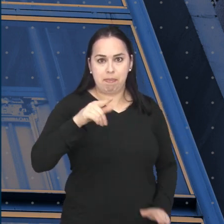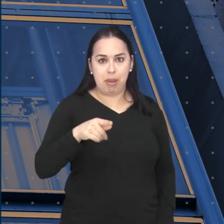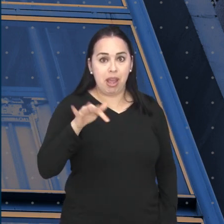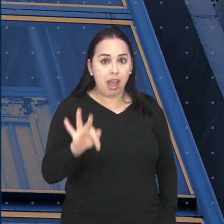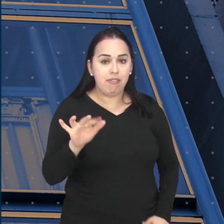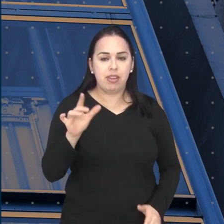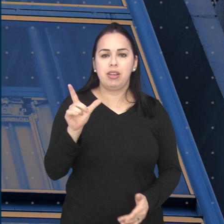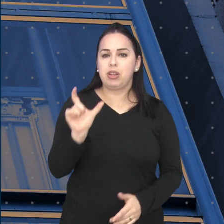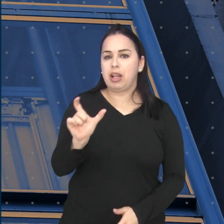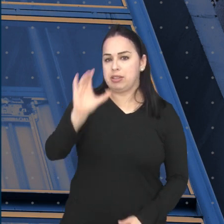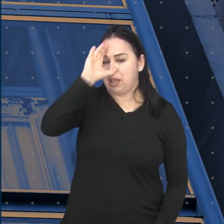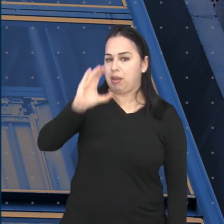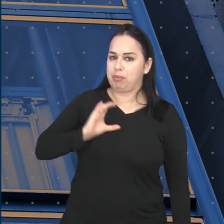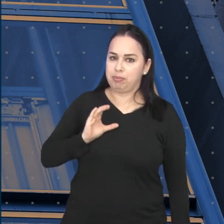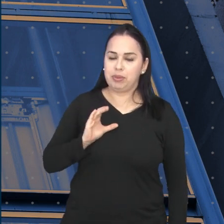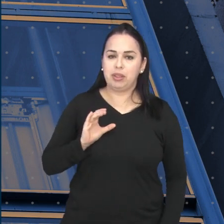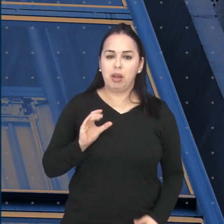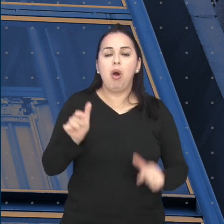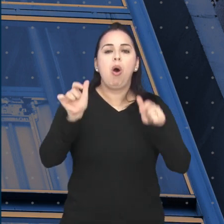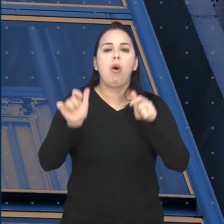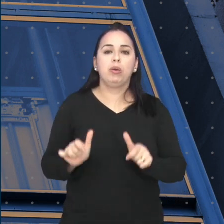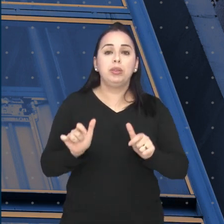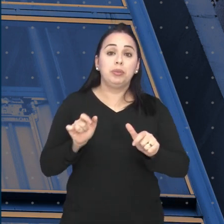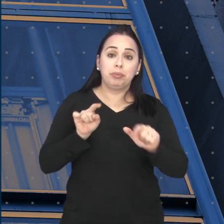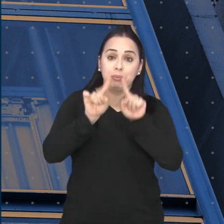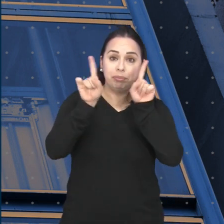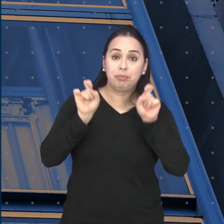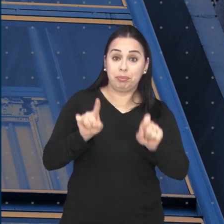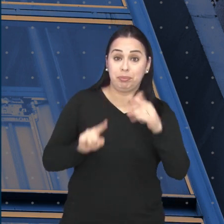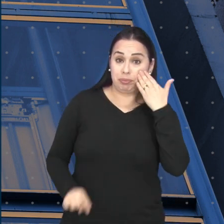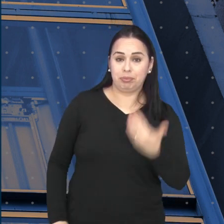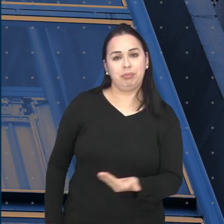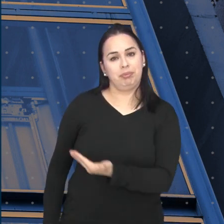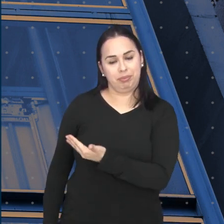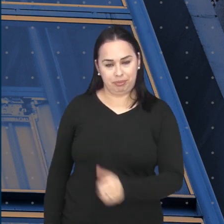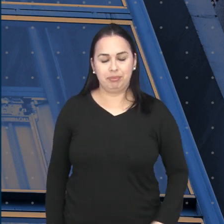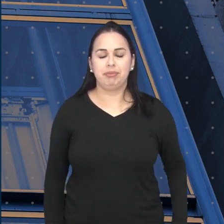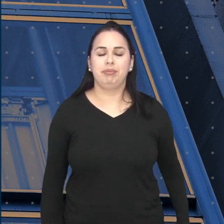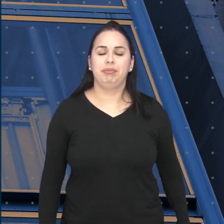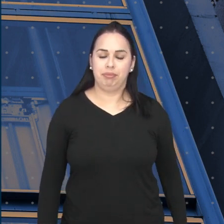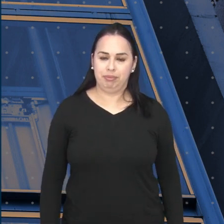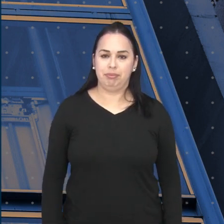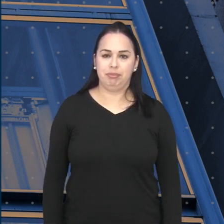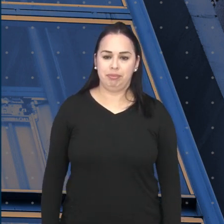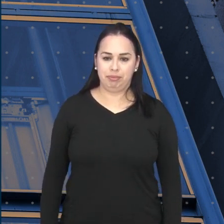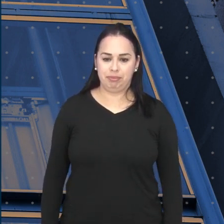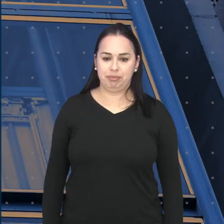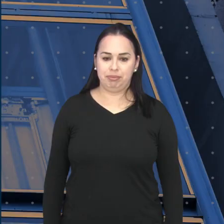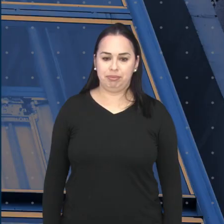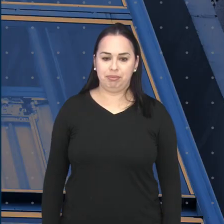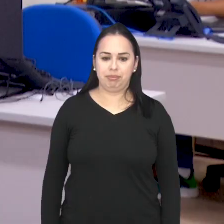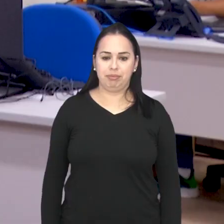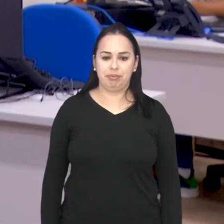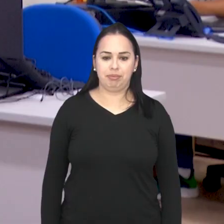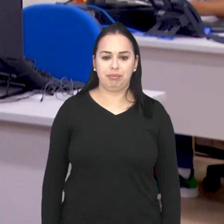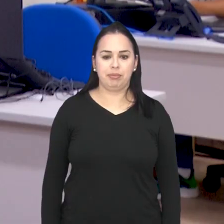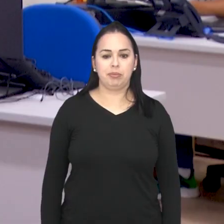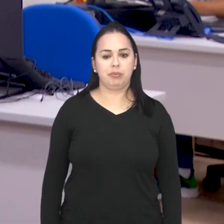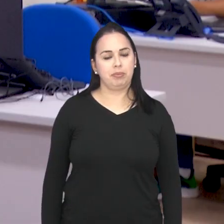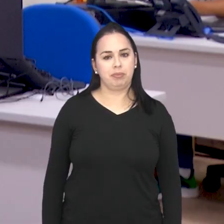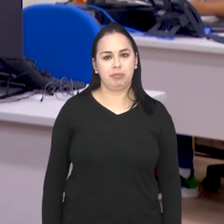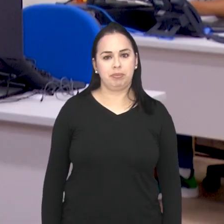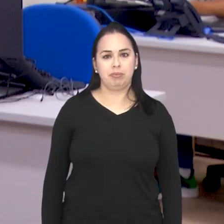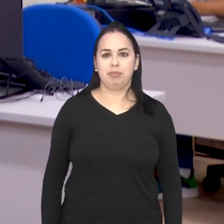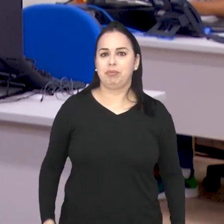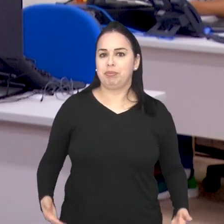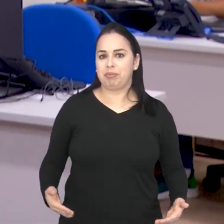cartão cidadão. O PAT fica na Praça Afonso Pena, número 175, no centro. E as atividades